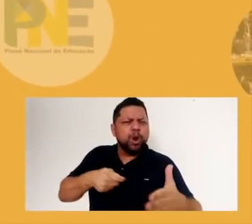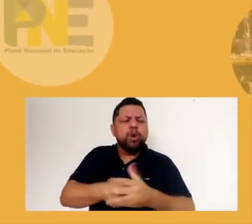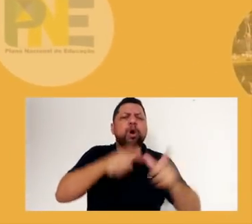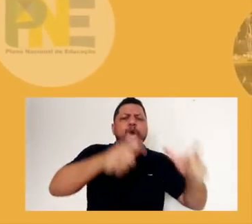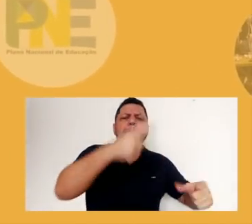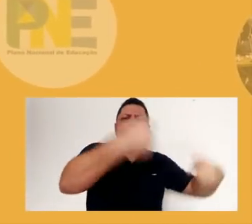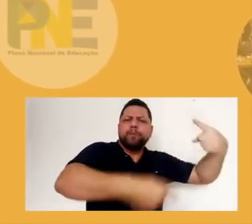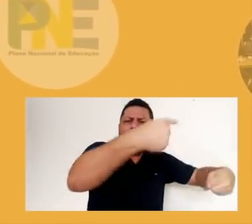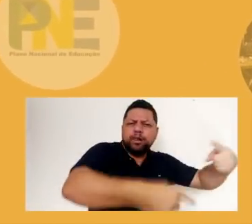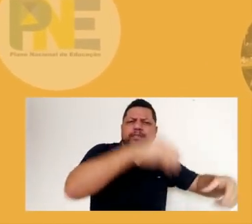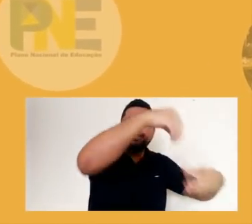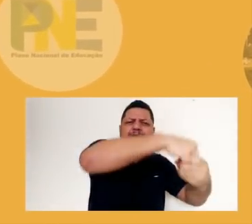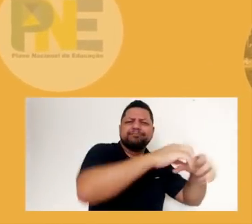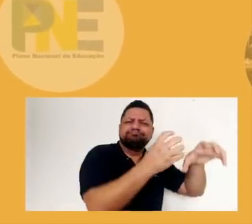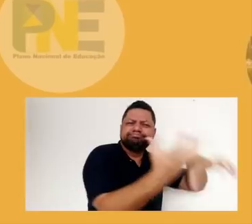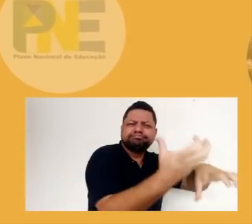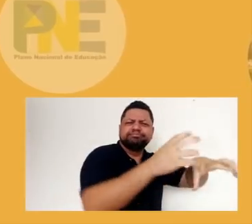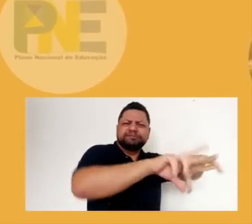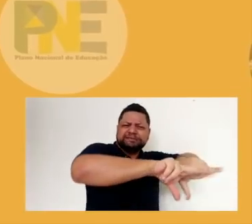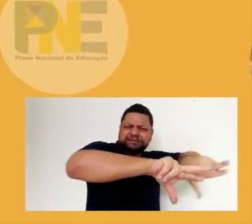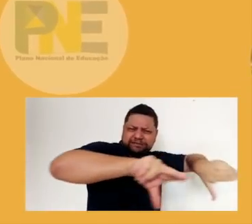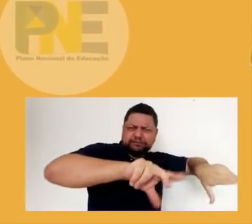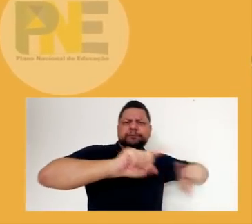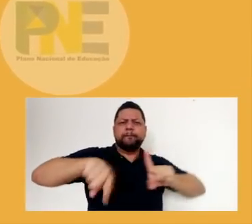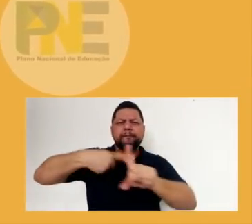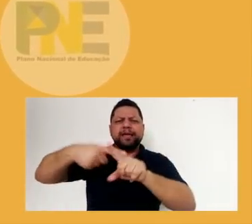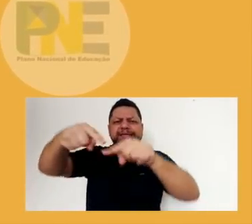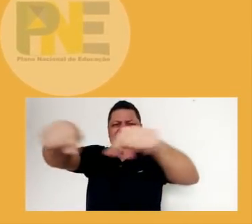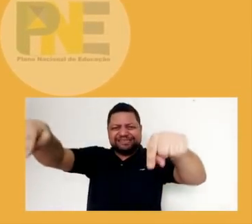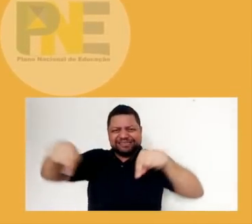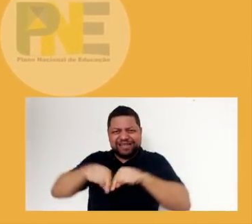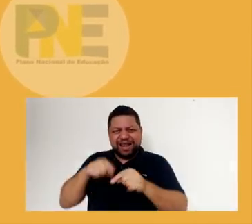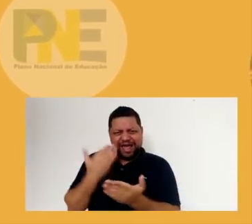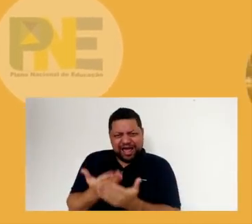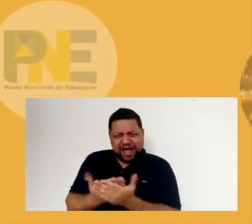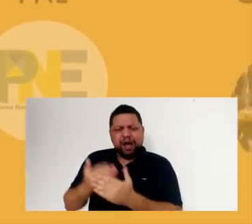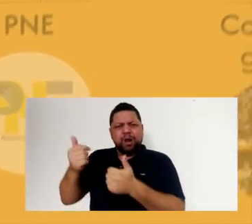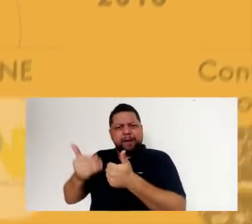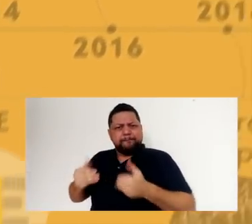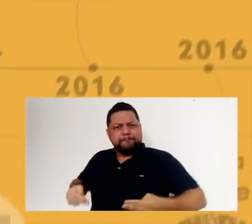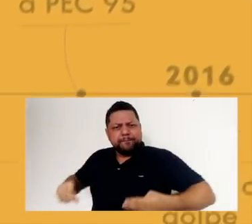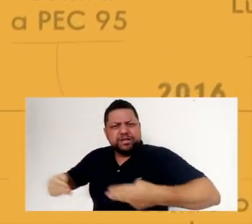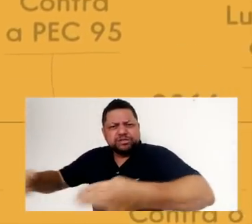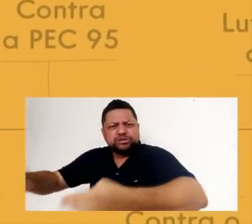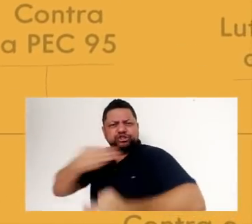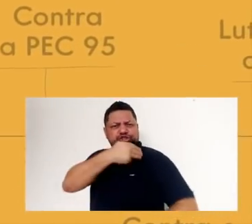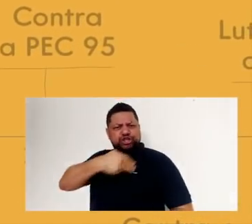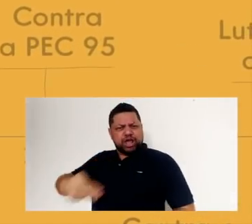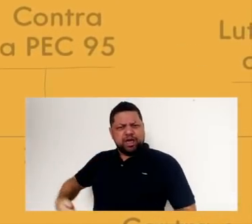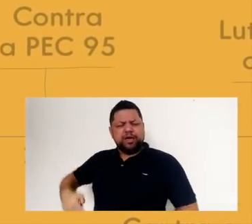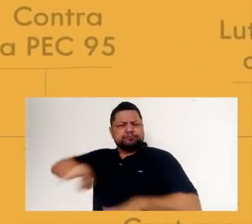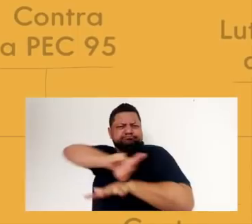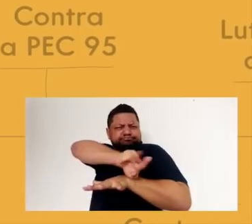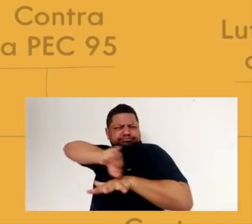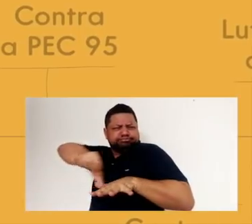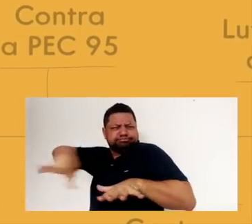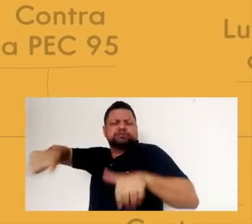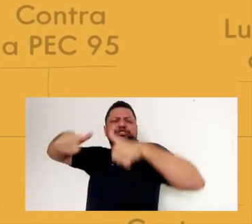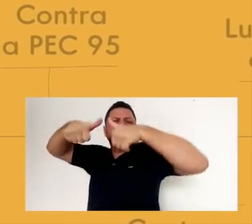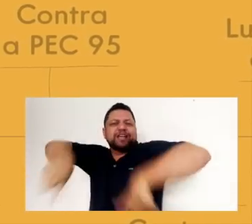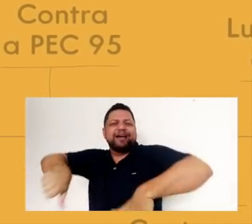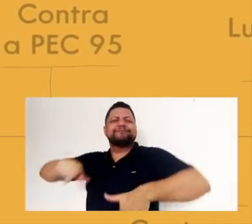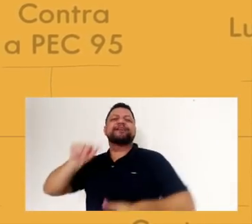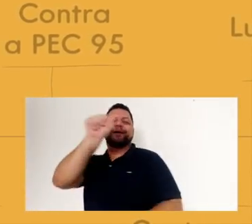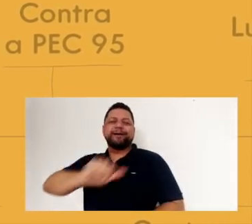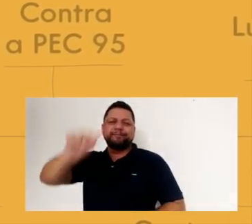Participamos ativamente dessas lutas nos parlamentos, nas ruas, nas salas de aula, nos ministérios e